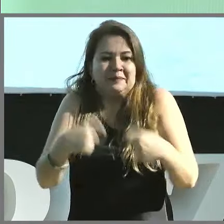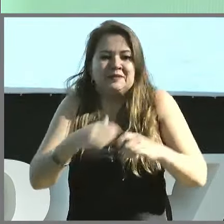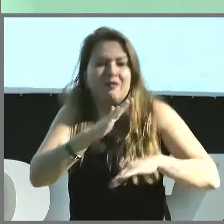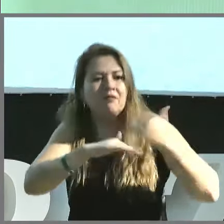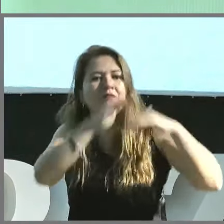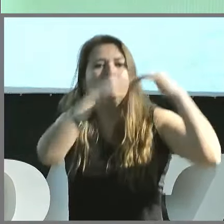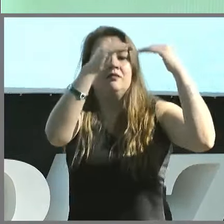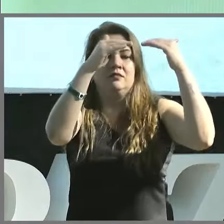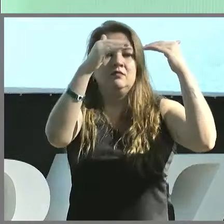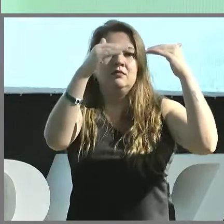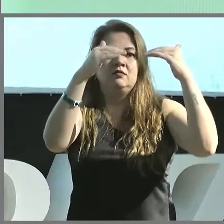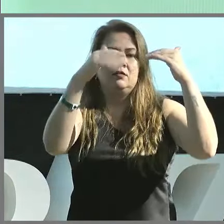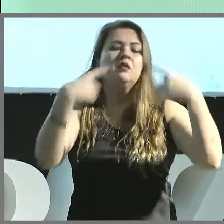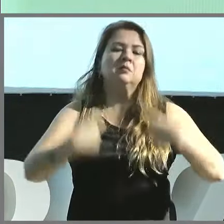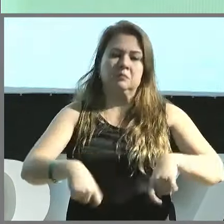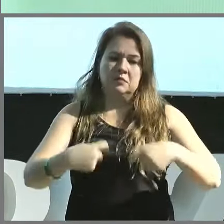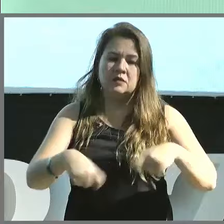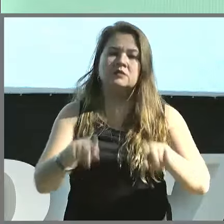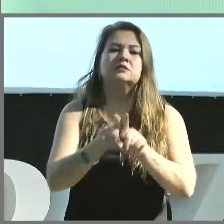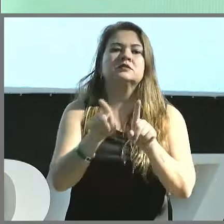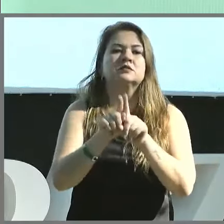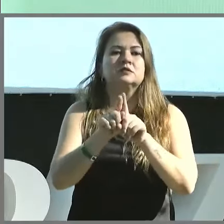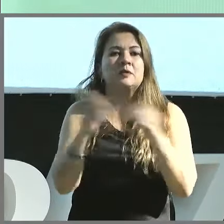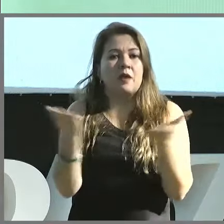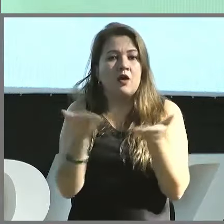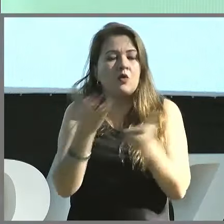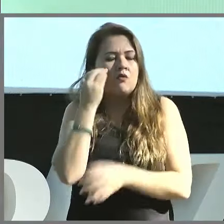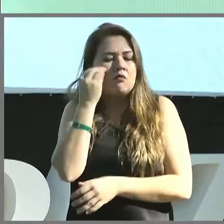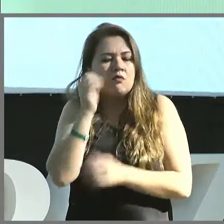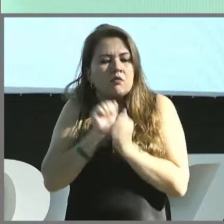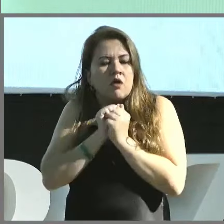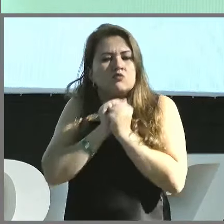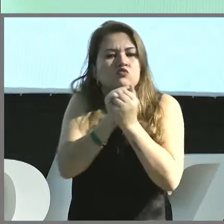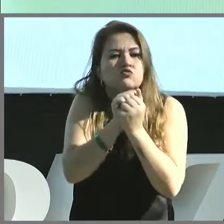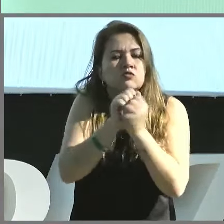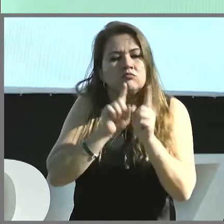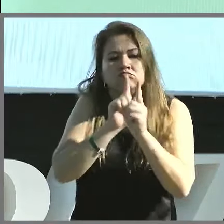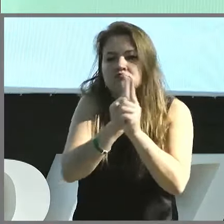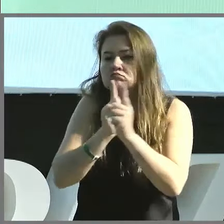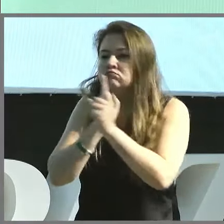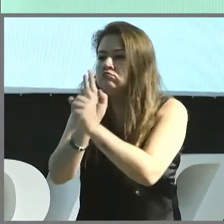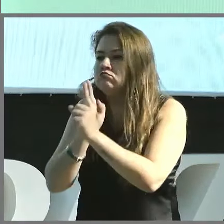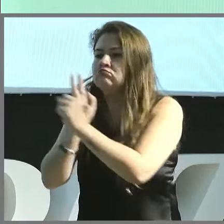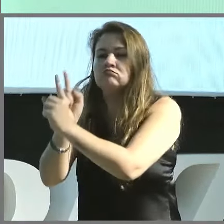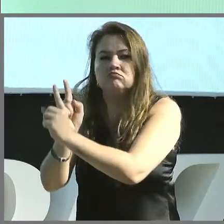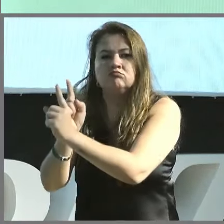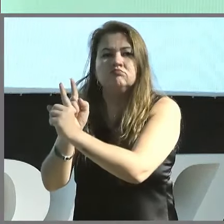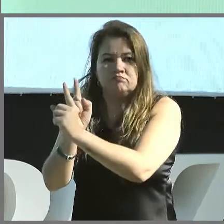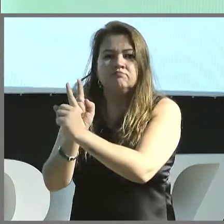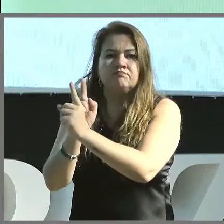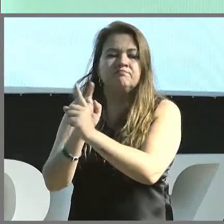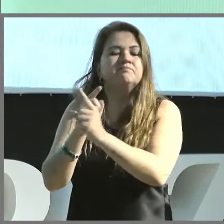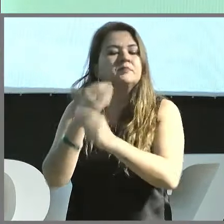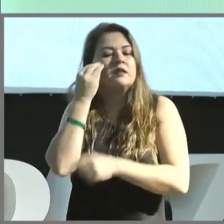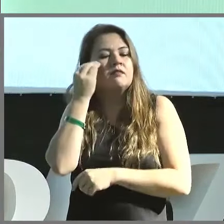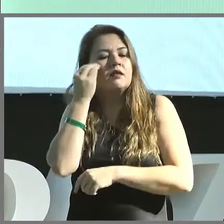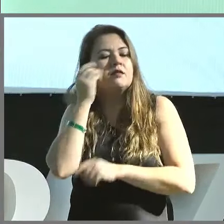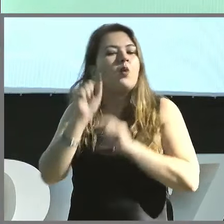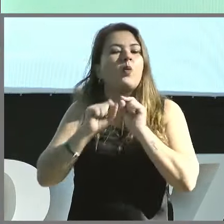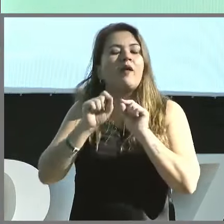era inevitável a necessidade de juntar, de religar, de fazer um novo movimento, de